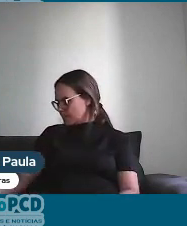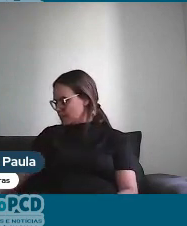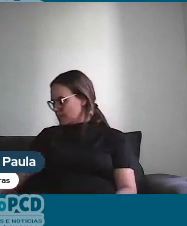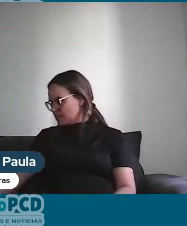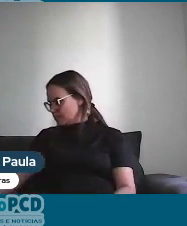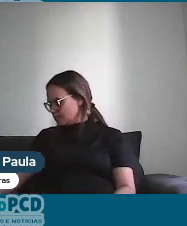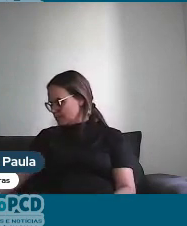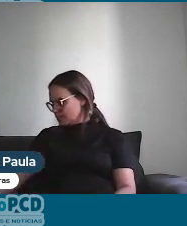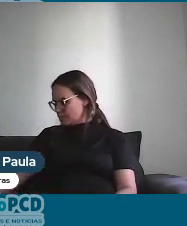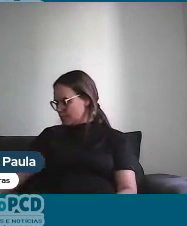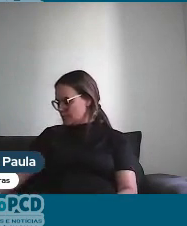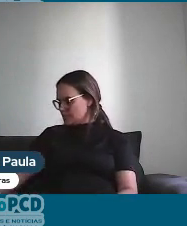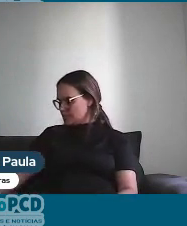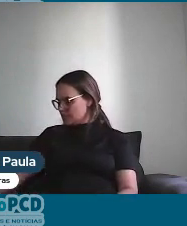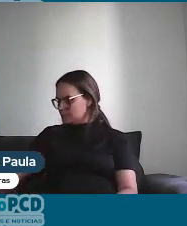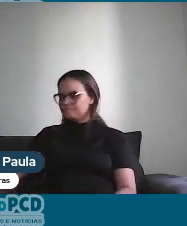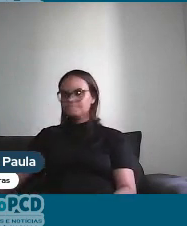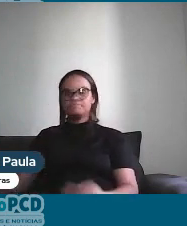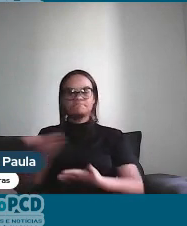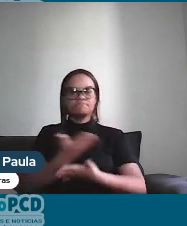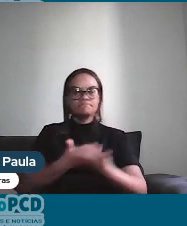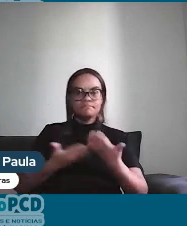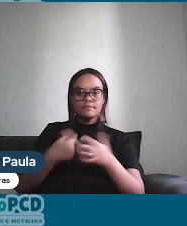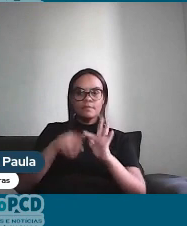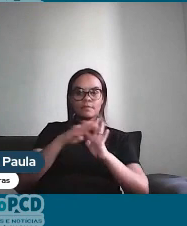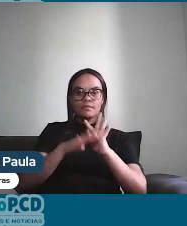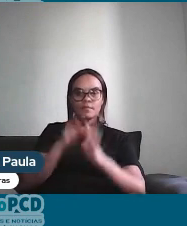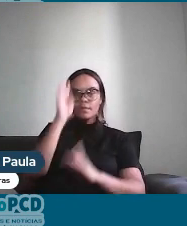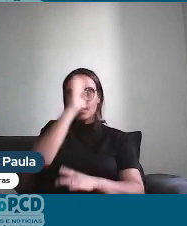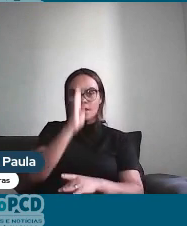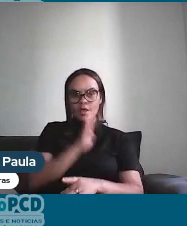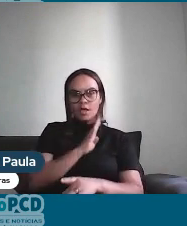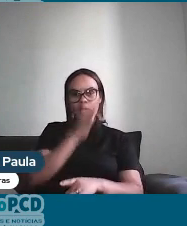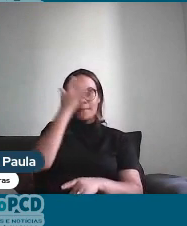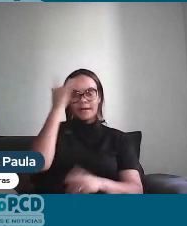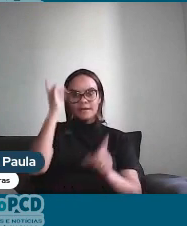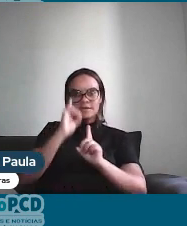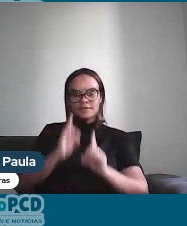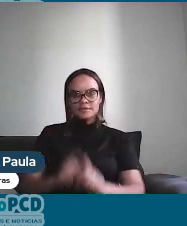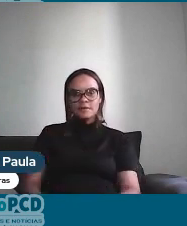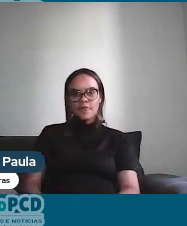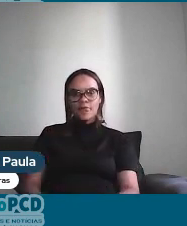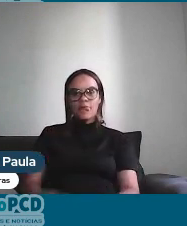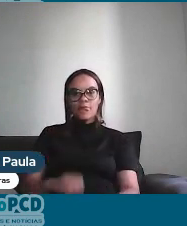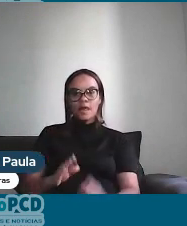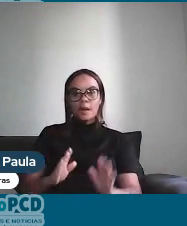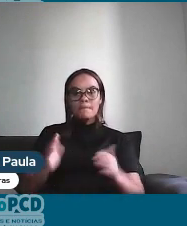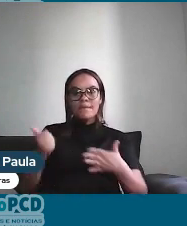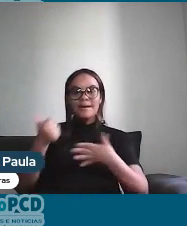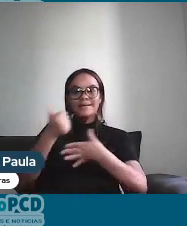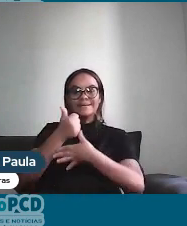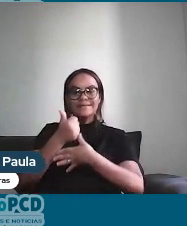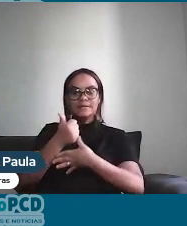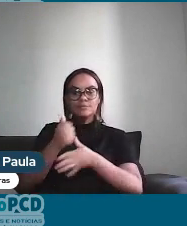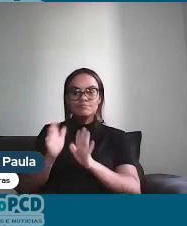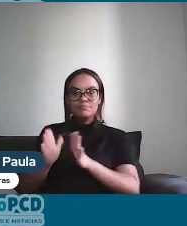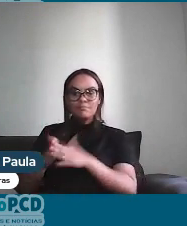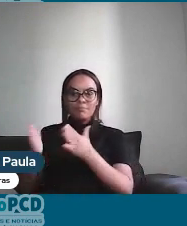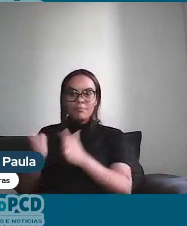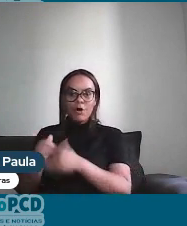nós temos a parcela da população brasileira com deficiência é principalmente de pessoas mais